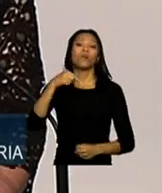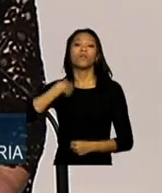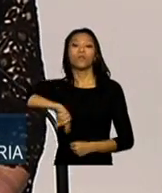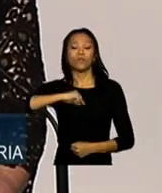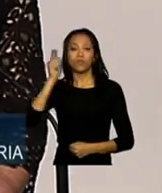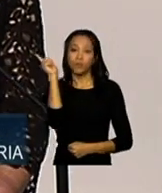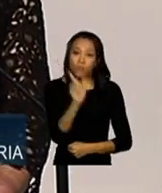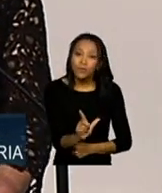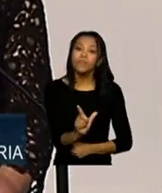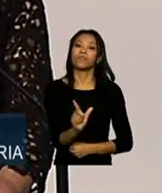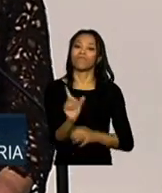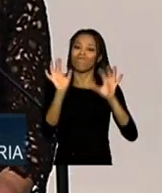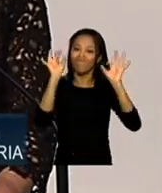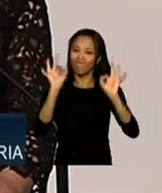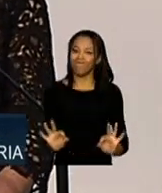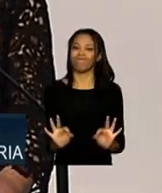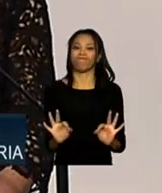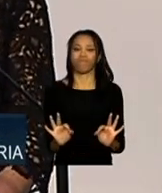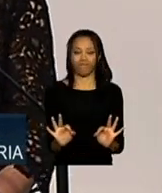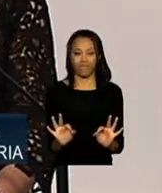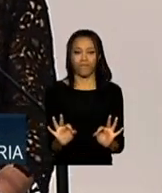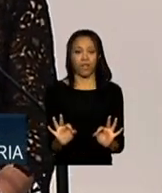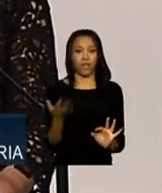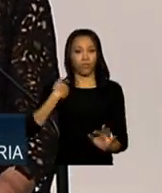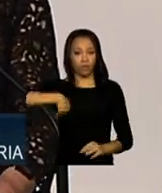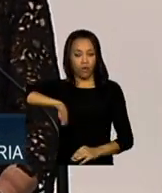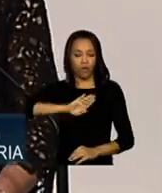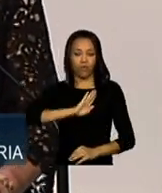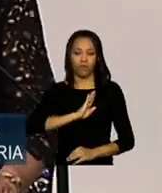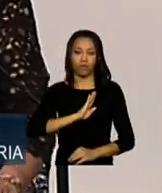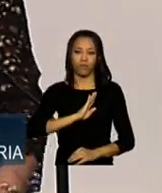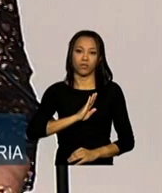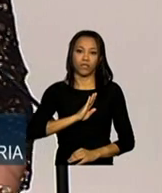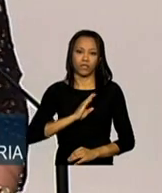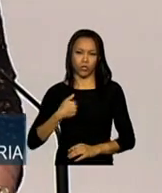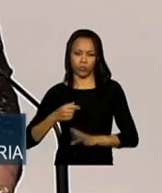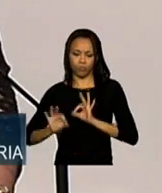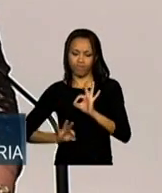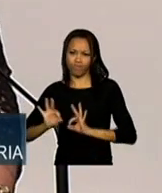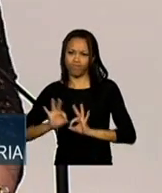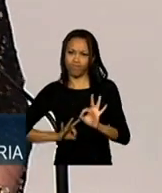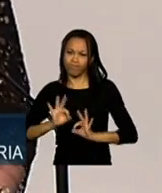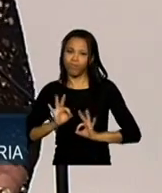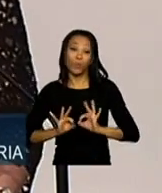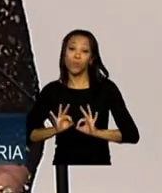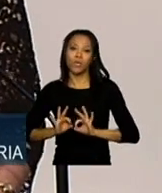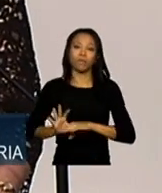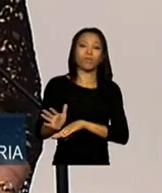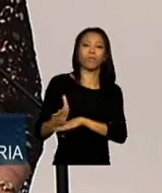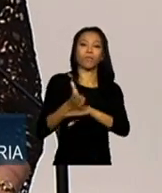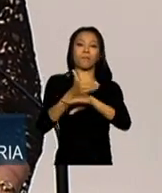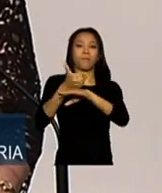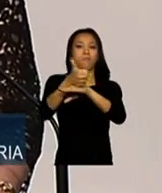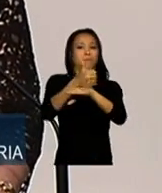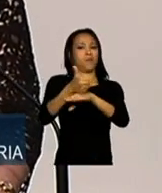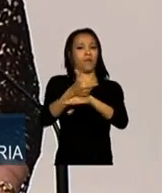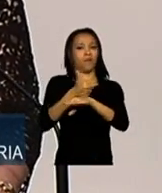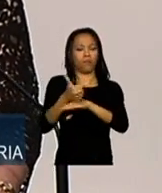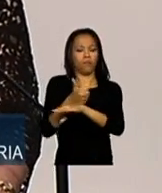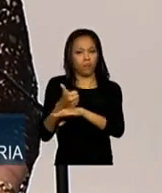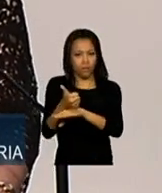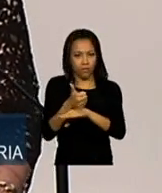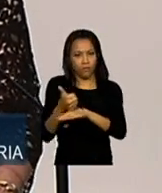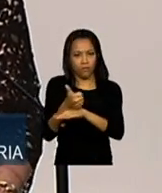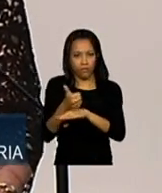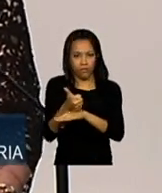conseguimos esse feito. Nós estamos nos preparando para melhorar as